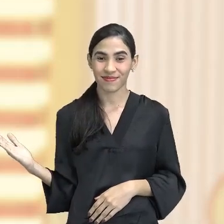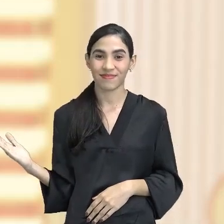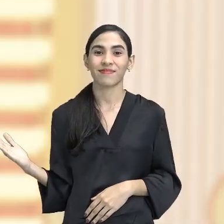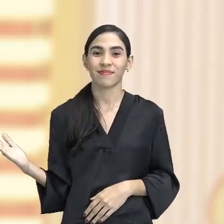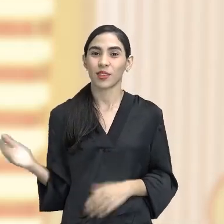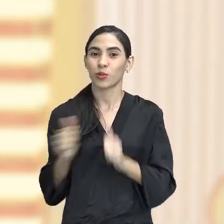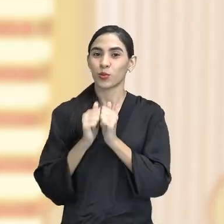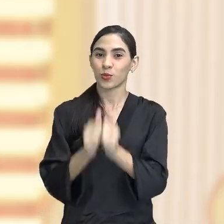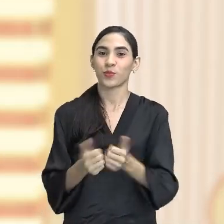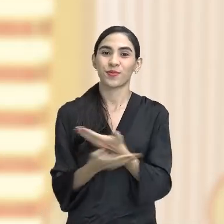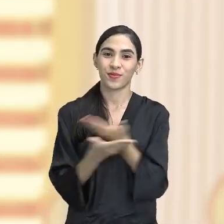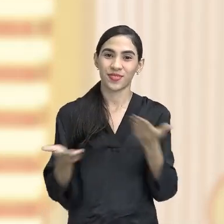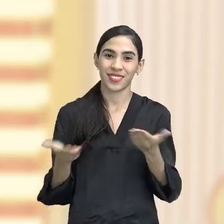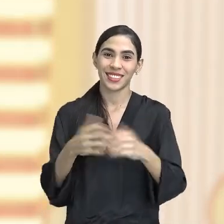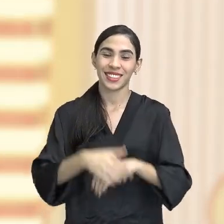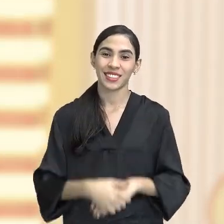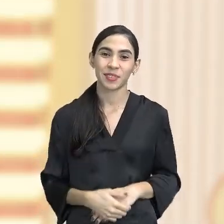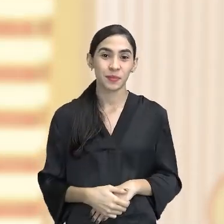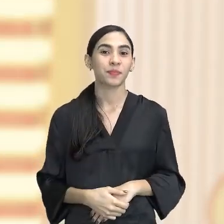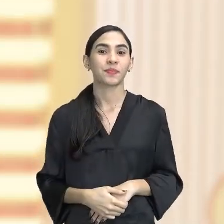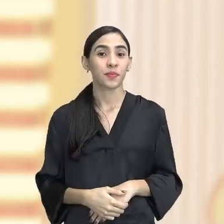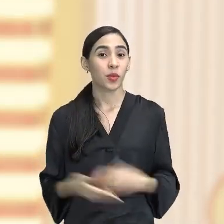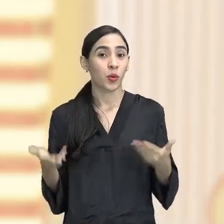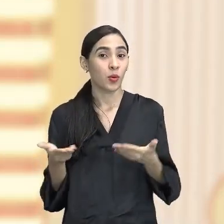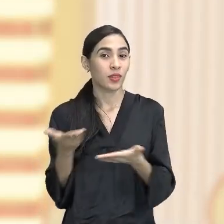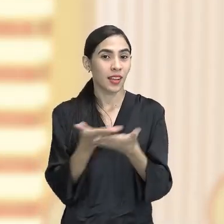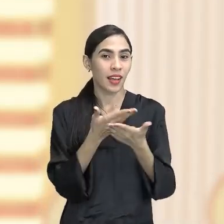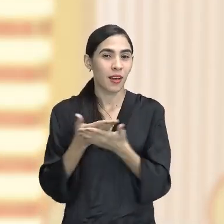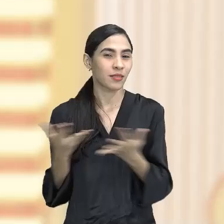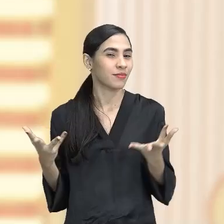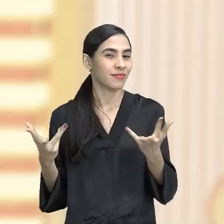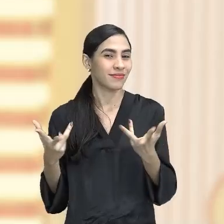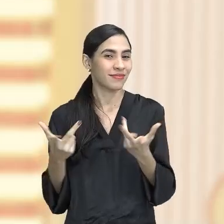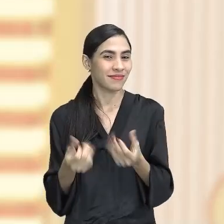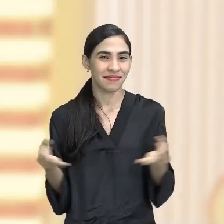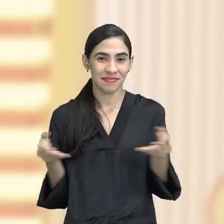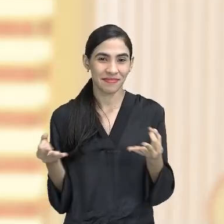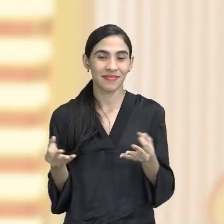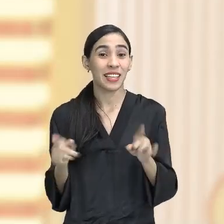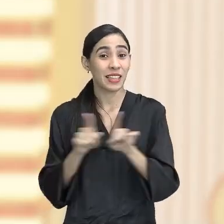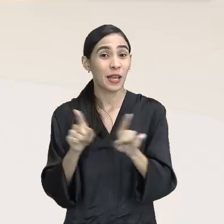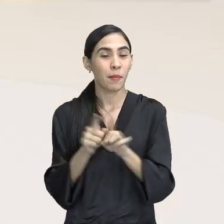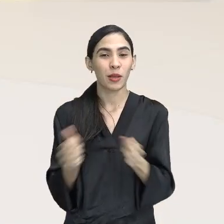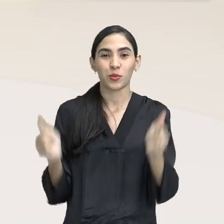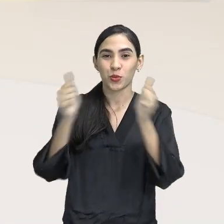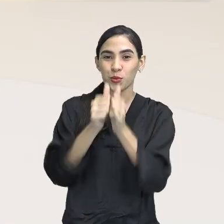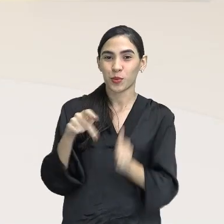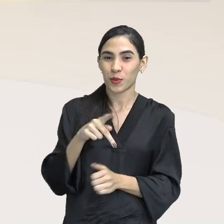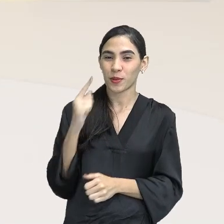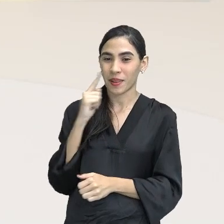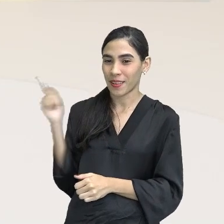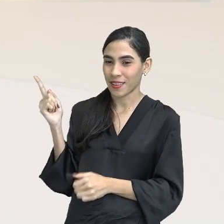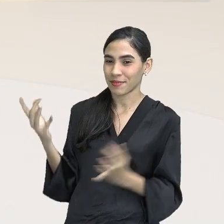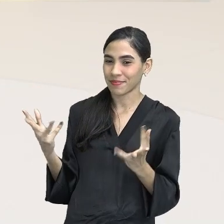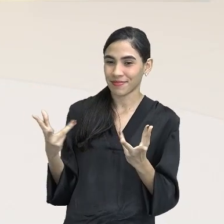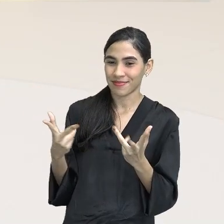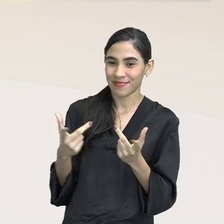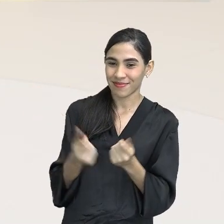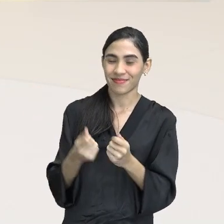Torres e estarei aqui com vocês e essa aula vai ser maravilhosa. Estou aqui do lado desse professor